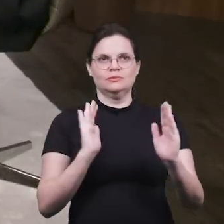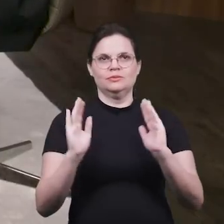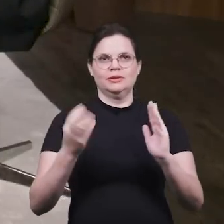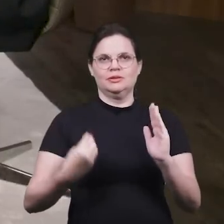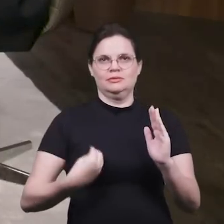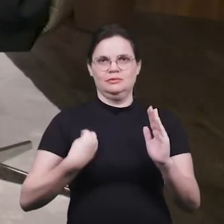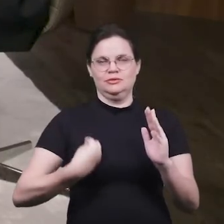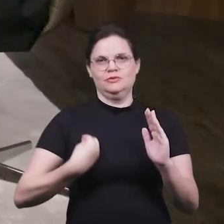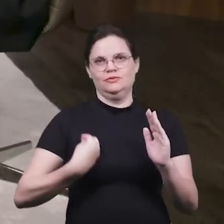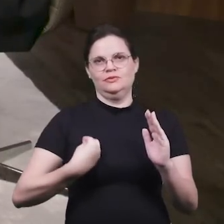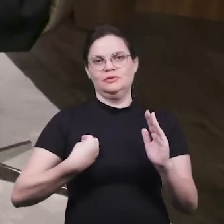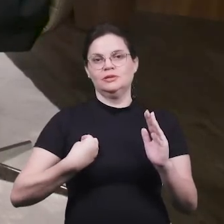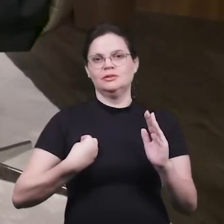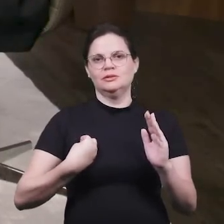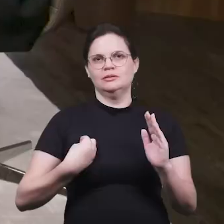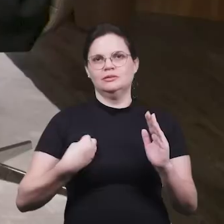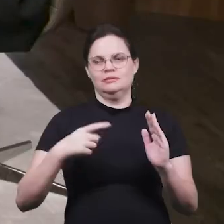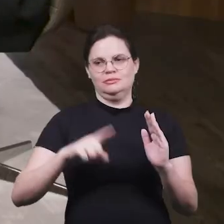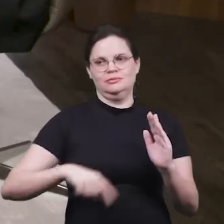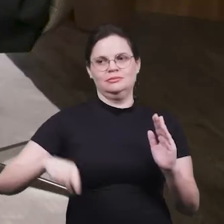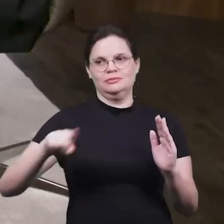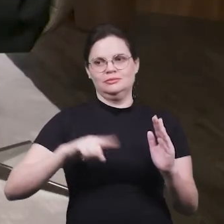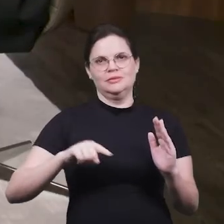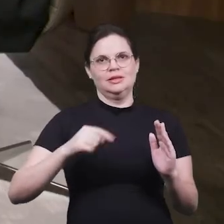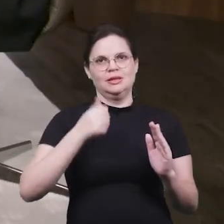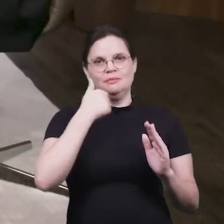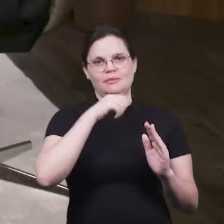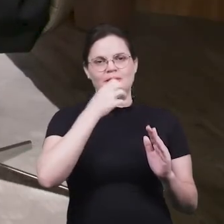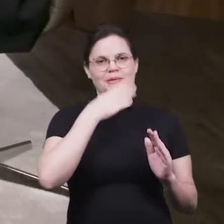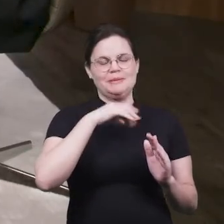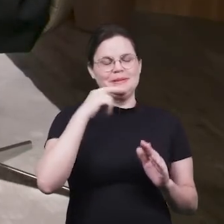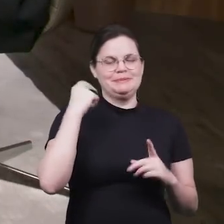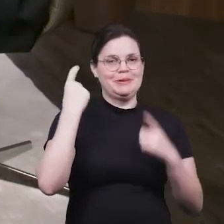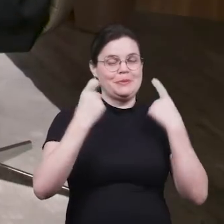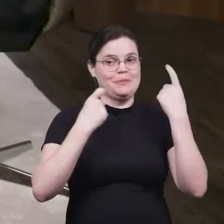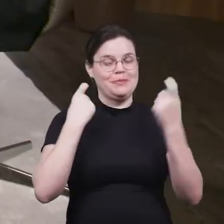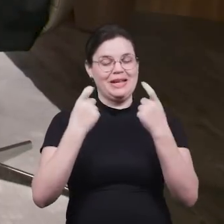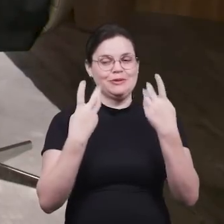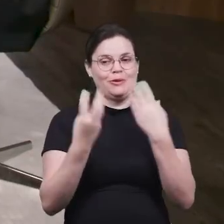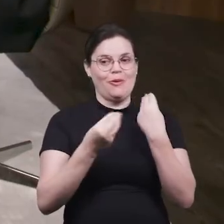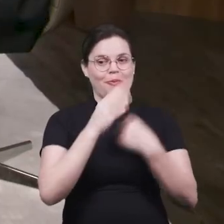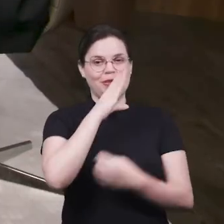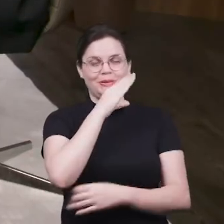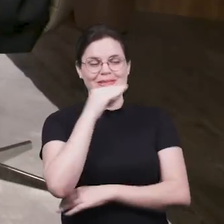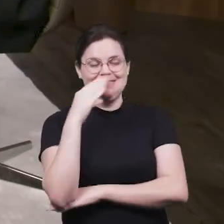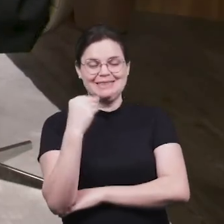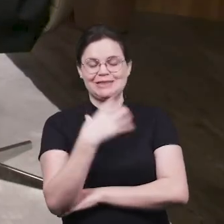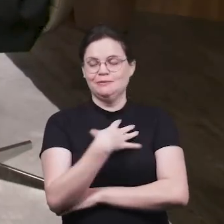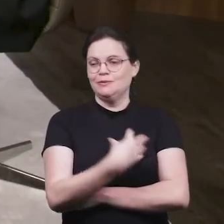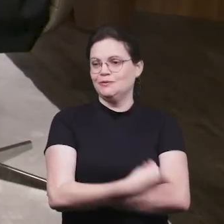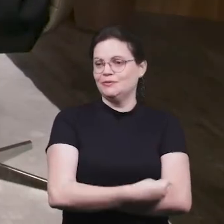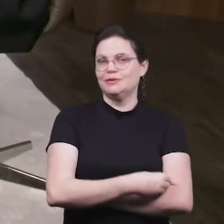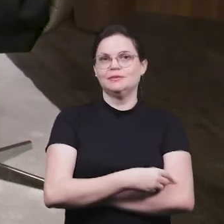vida, né, que muito pai fica preocupado, como que vai passar a adolescência